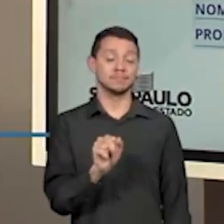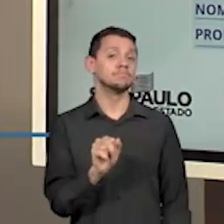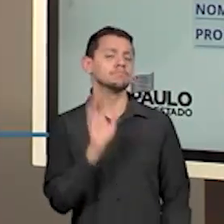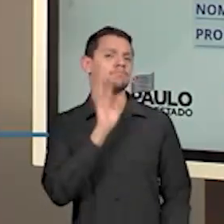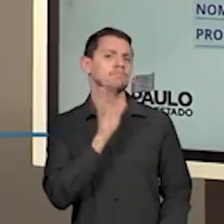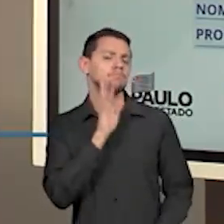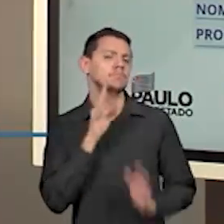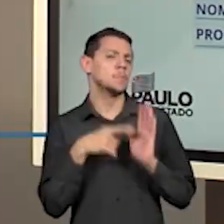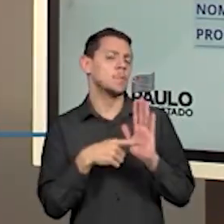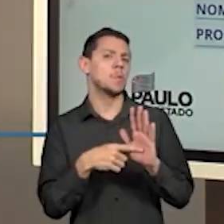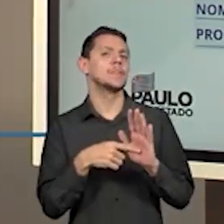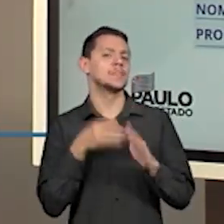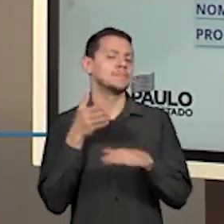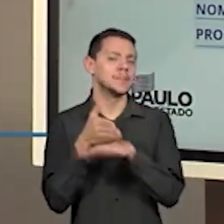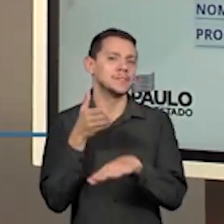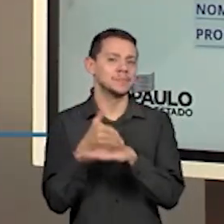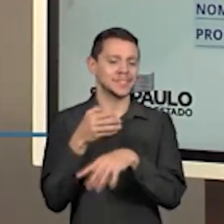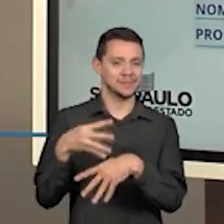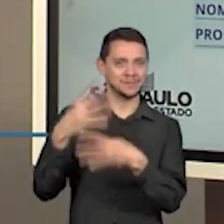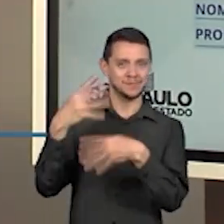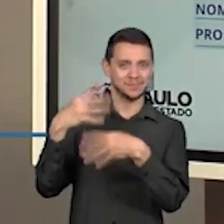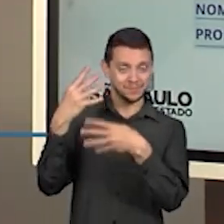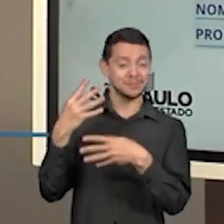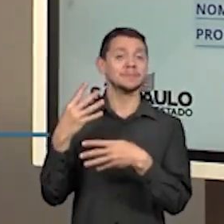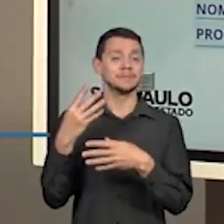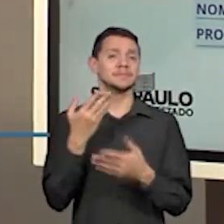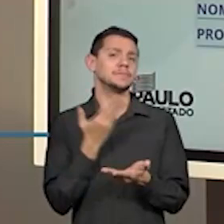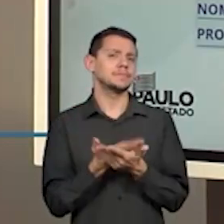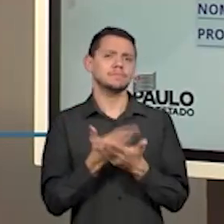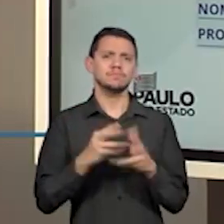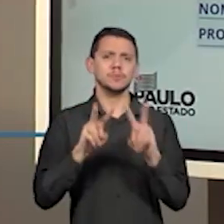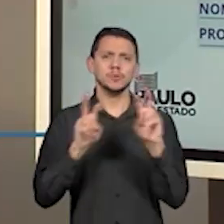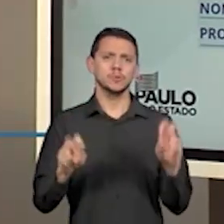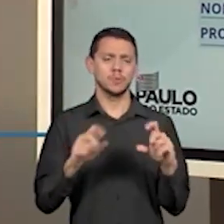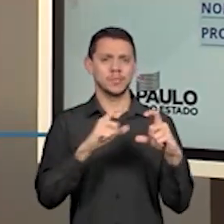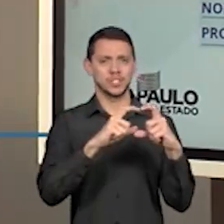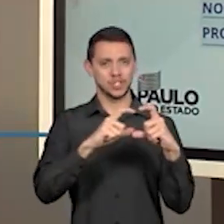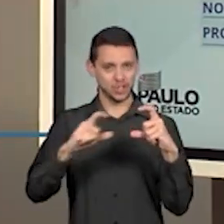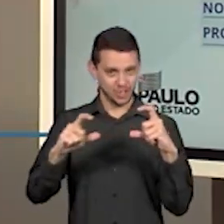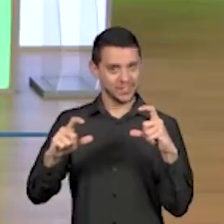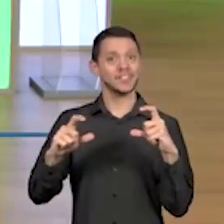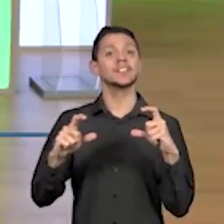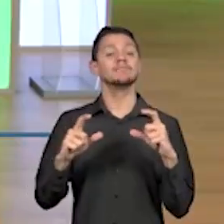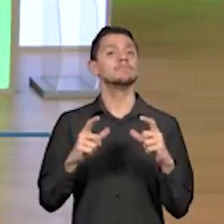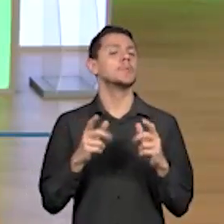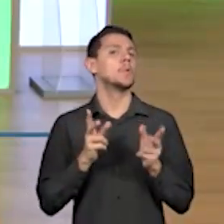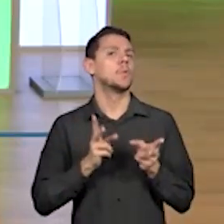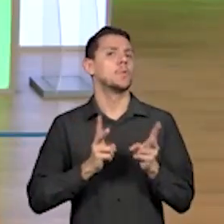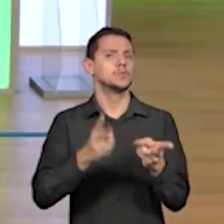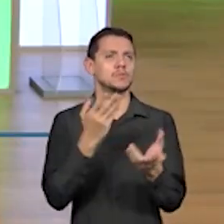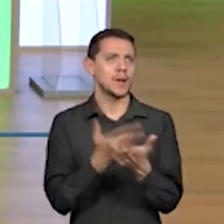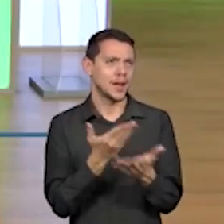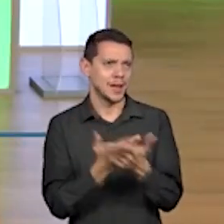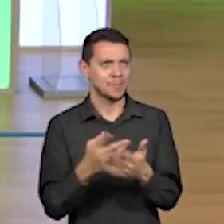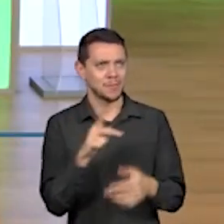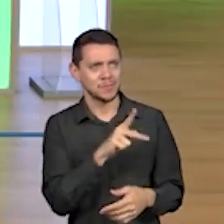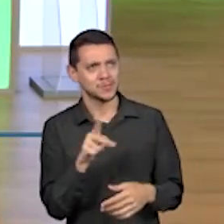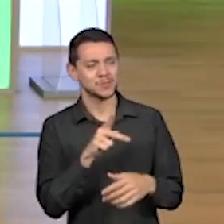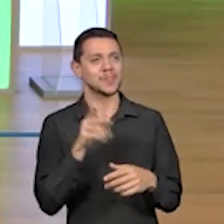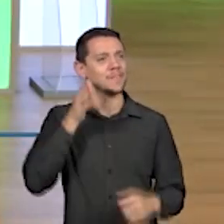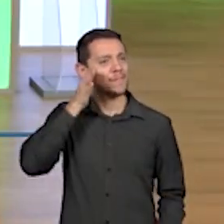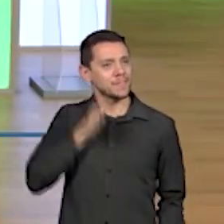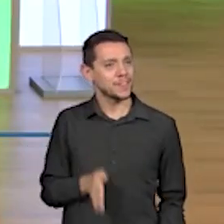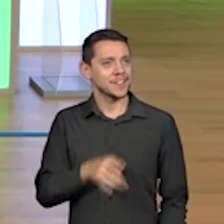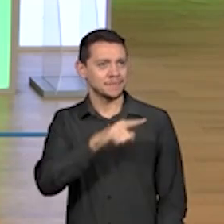que começou. Falaremos sobre tirinhas e antes de continuarmos, professora Fran, estudantes do